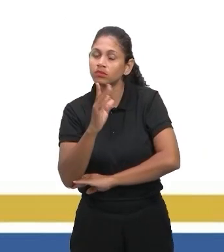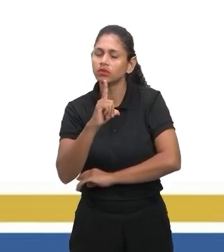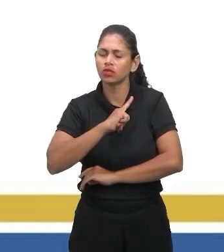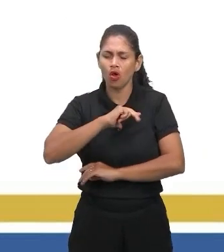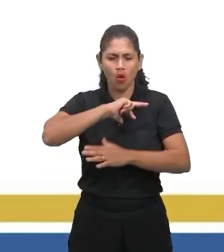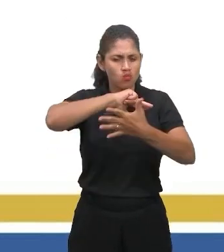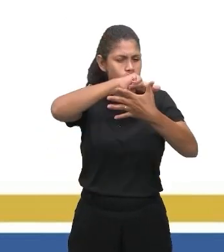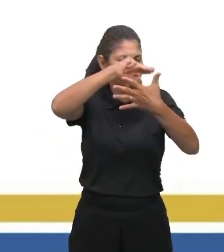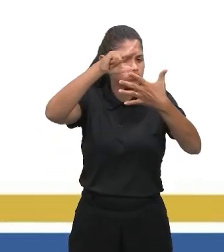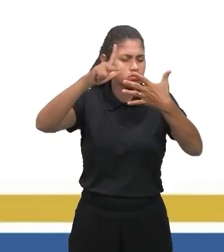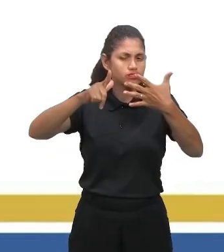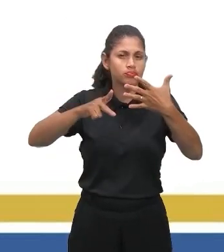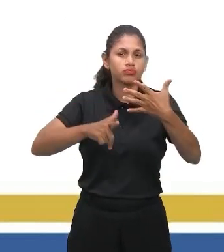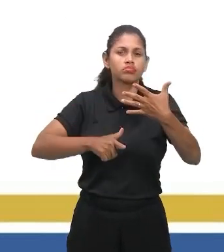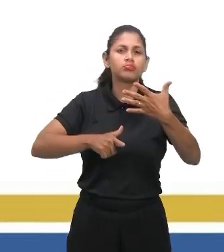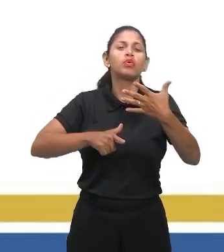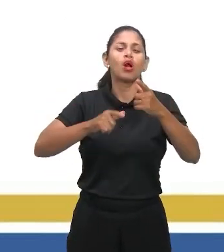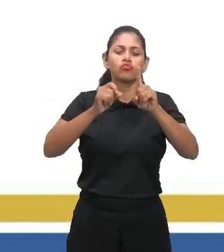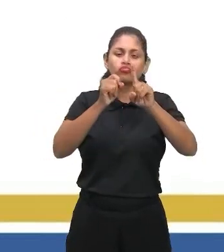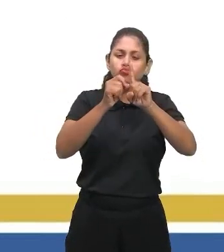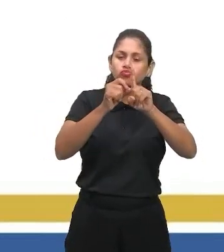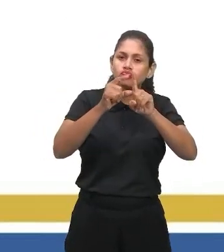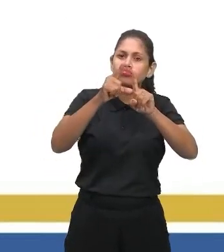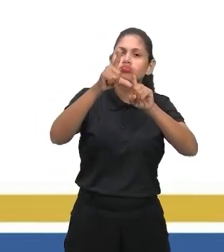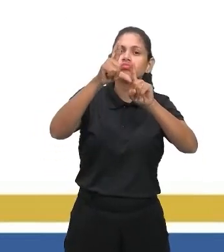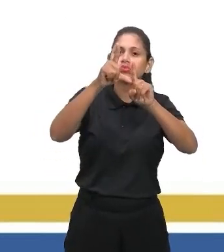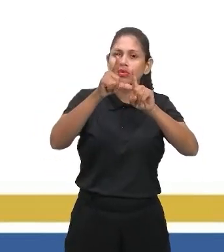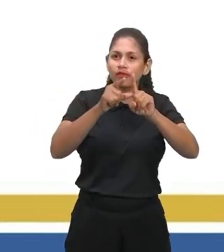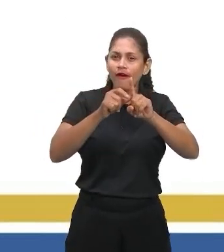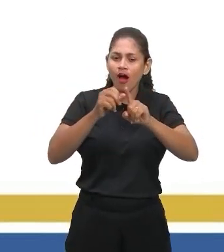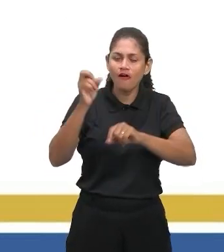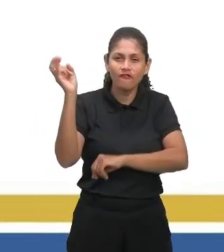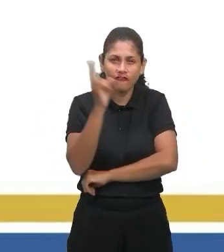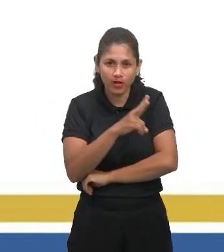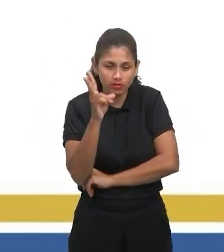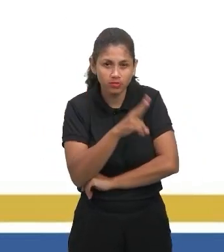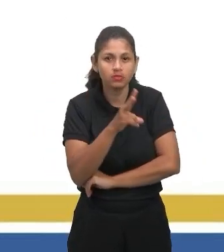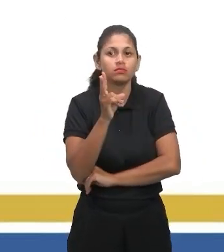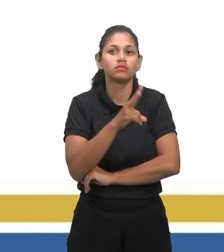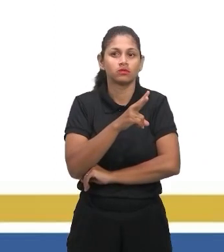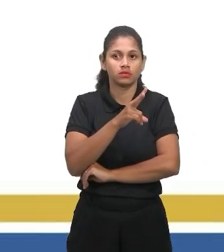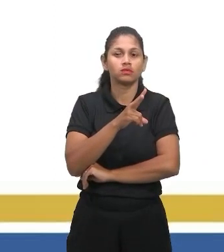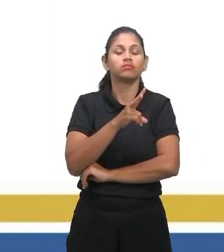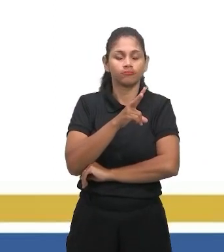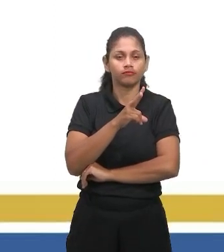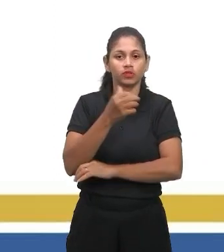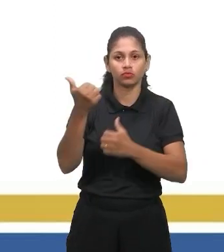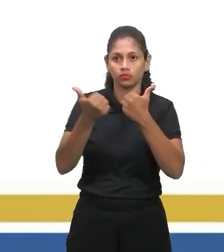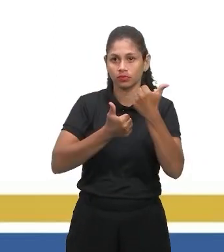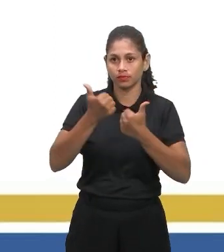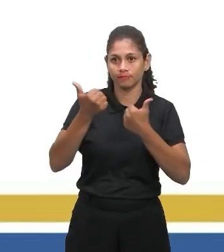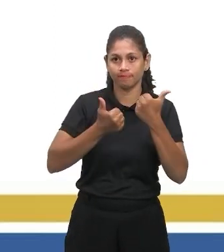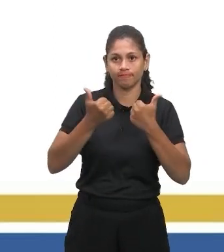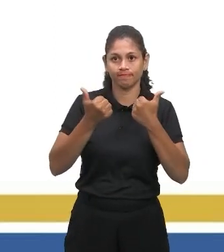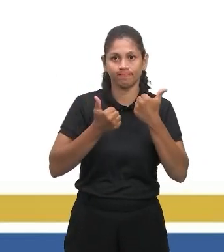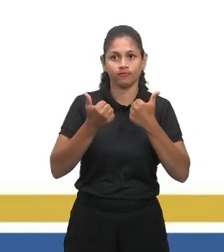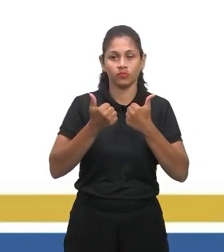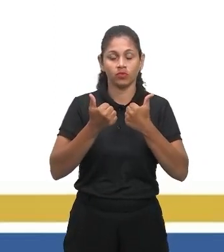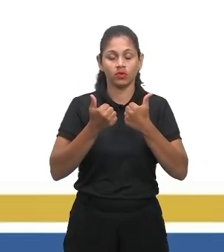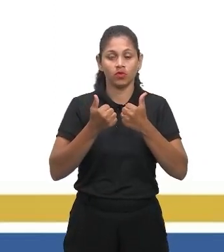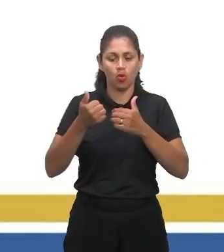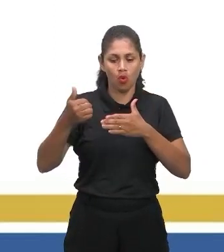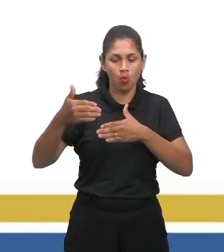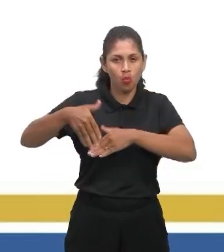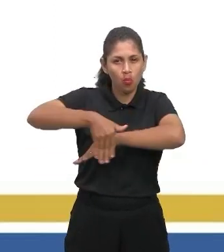de medir a velocidade dos veículos. Em uma rodovia cuja velocidade máxima permitida é de 80 km